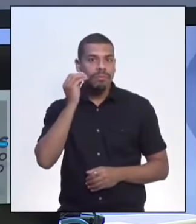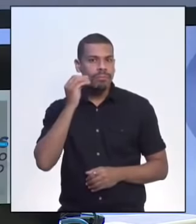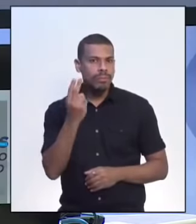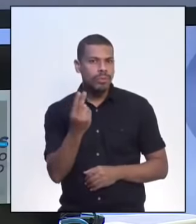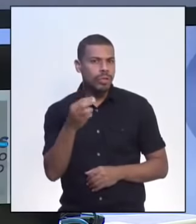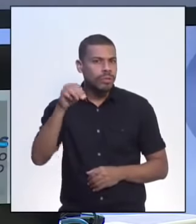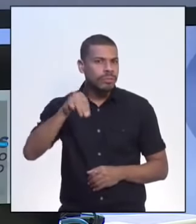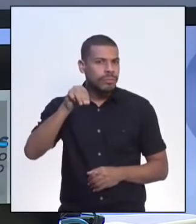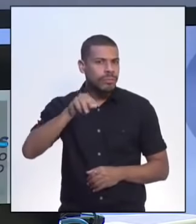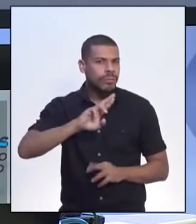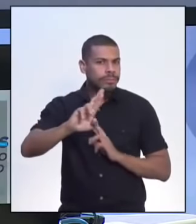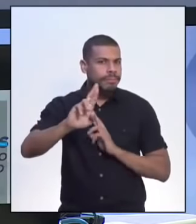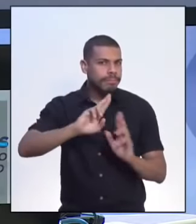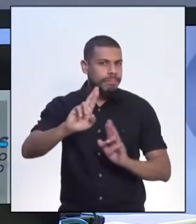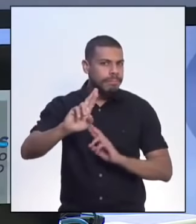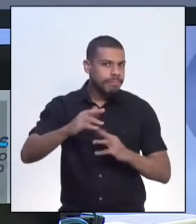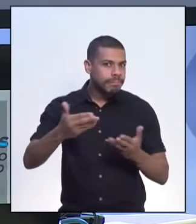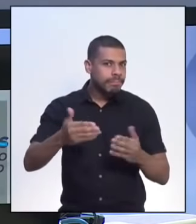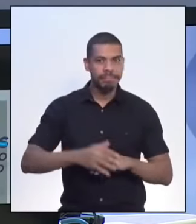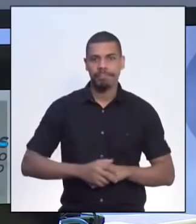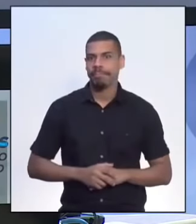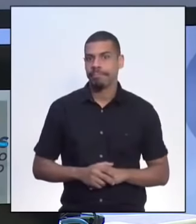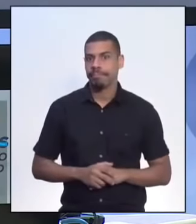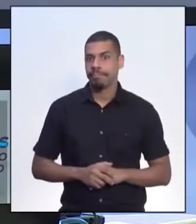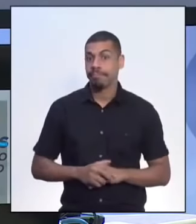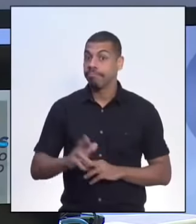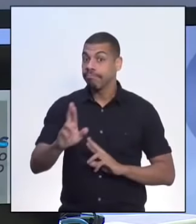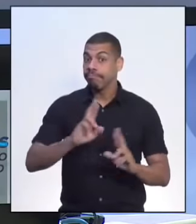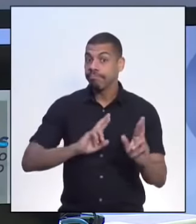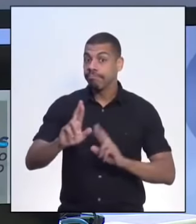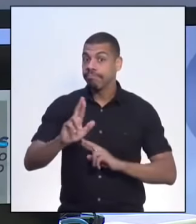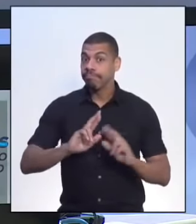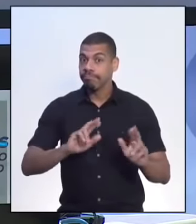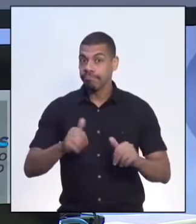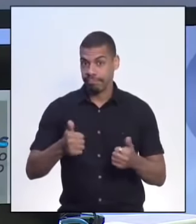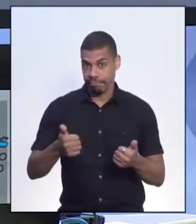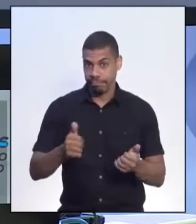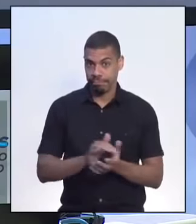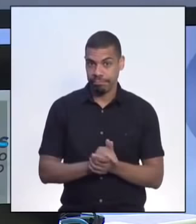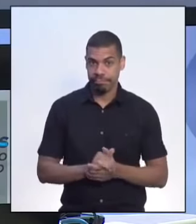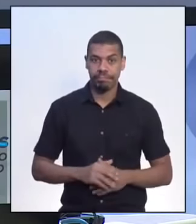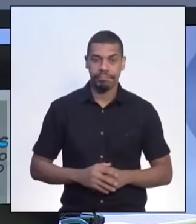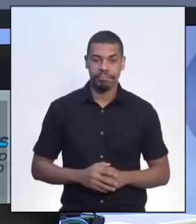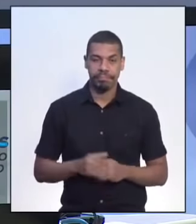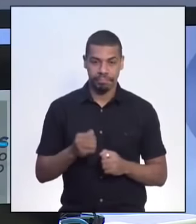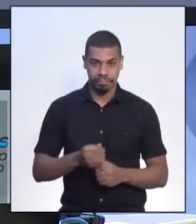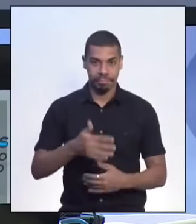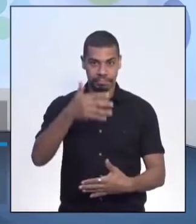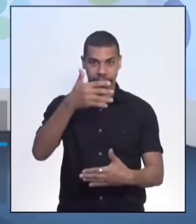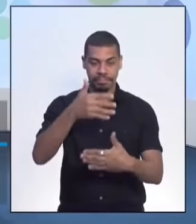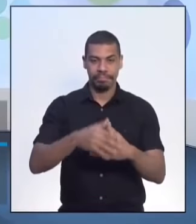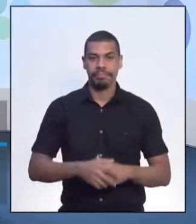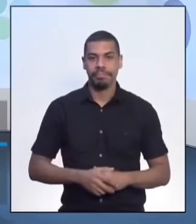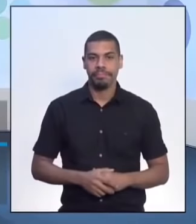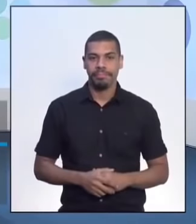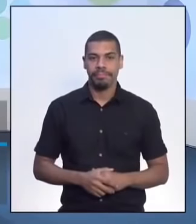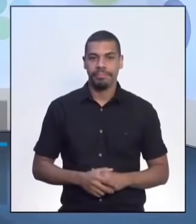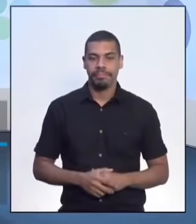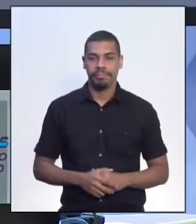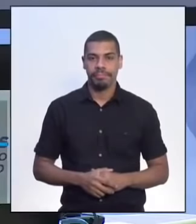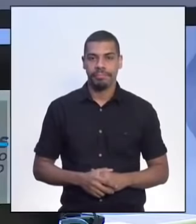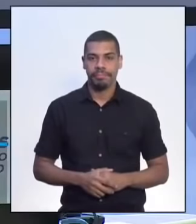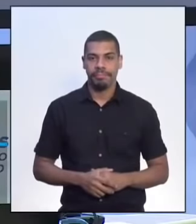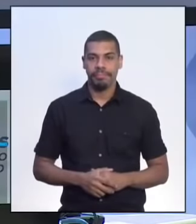2 minutinhos para ver se eles resolvem a questão do chat, para ver se a gente consegue coletar a resposta. Abriu, né, Andréia? Abriu. Então, ótimo. Vou deixar que